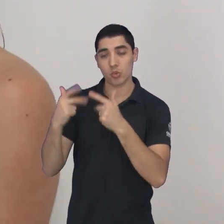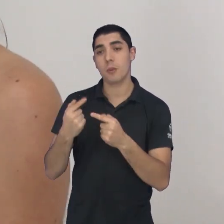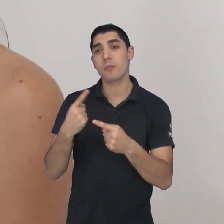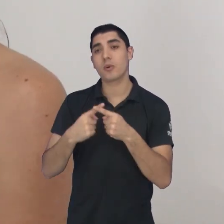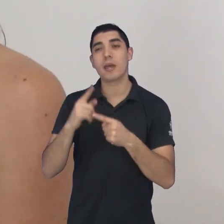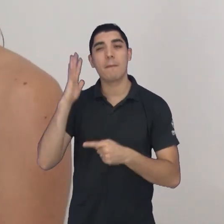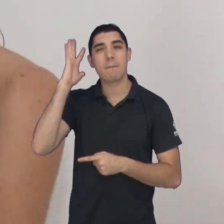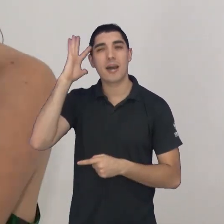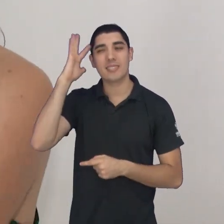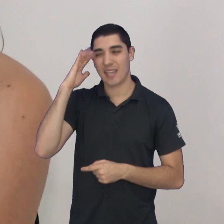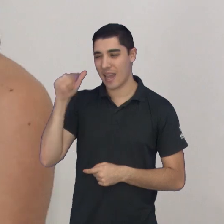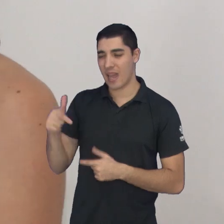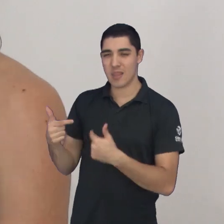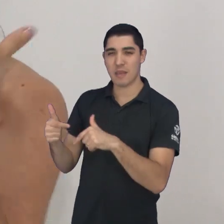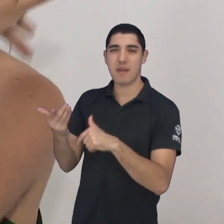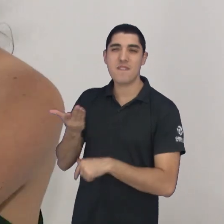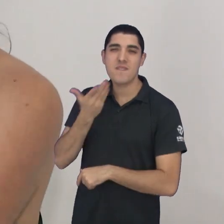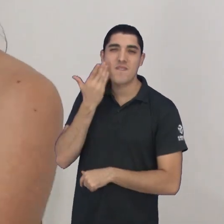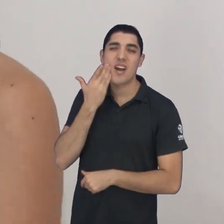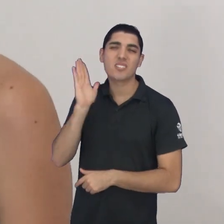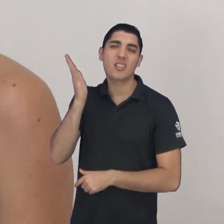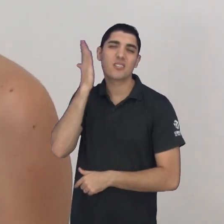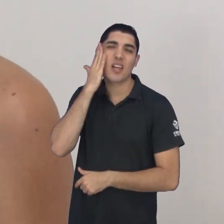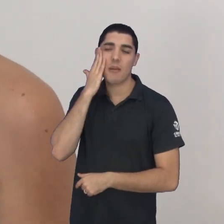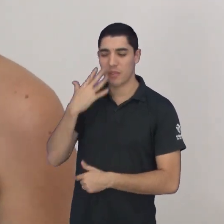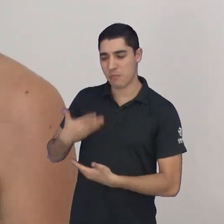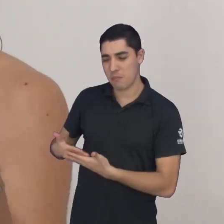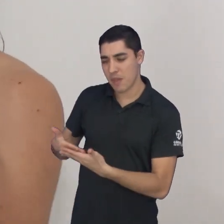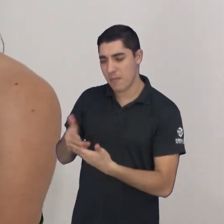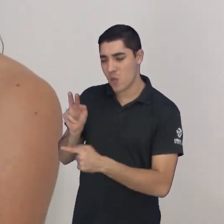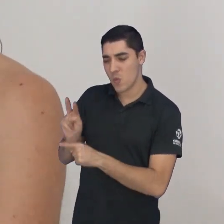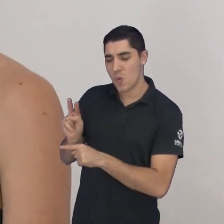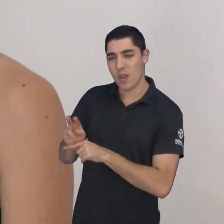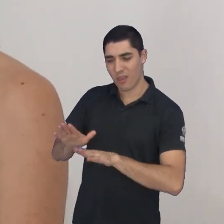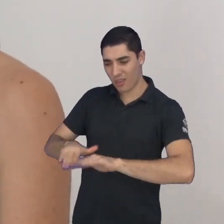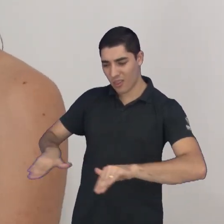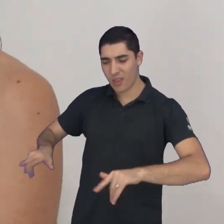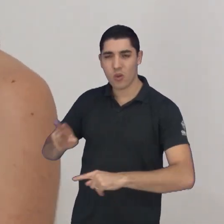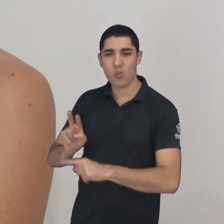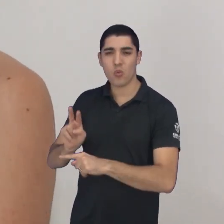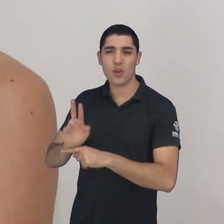muito fácil, porque a gente já sabe cuidar de bebê, a gente já sabe cuidar de criança, né? Você